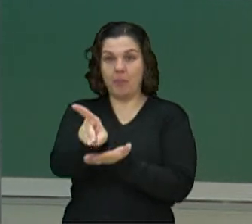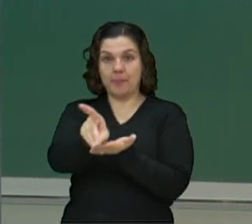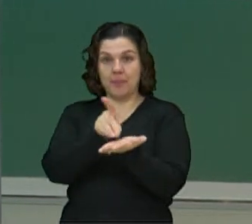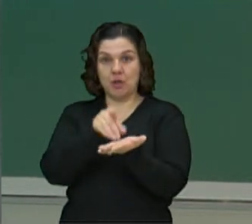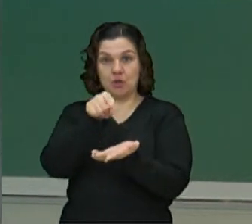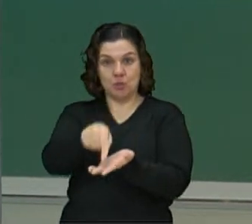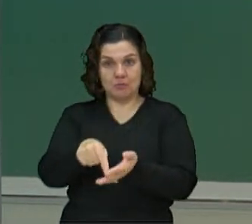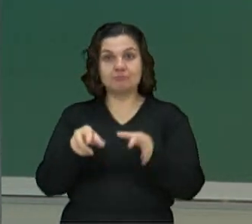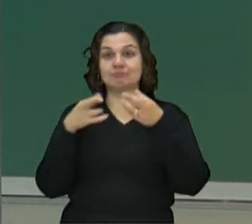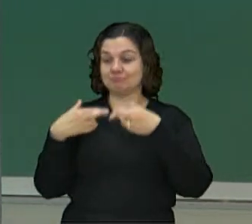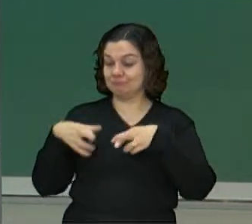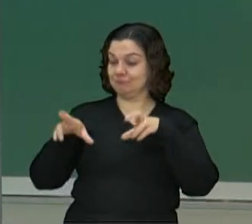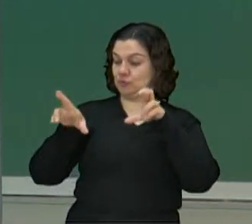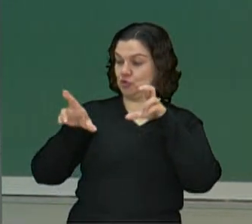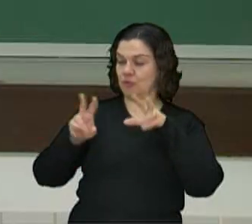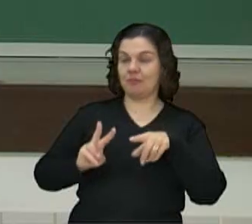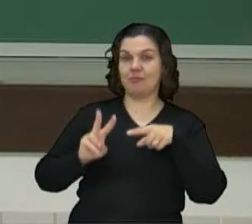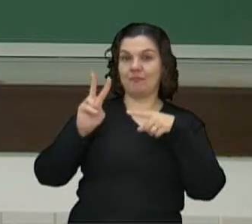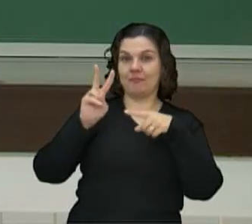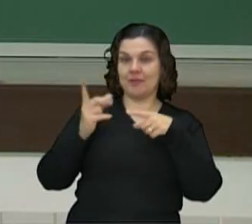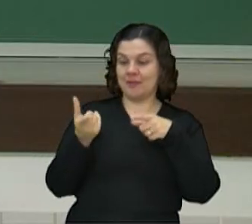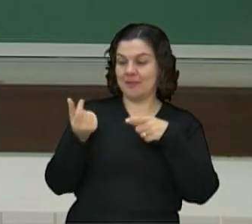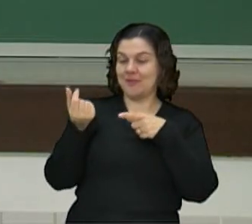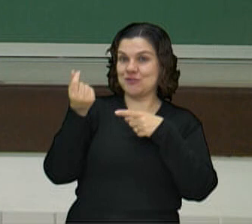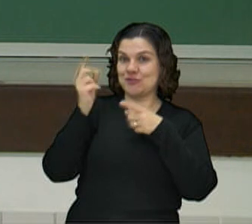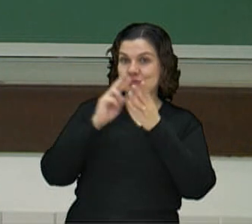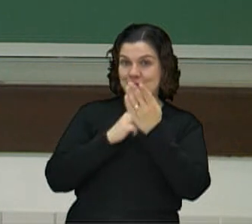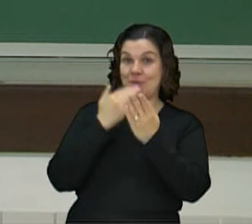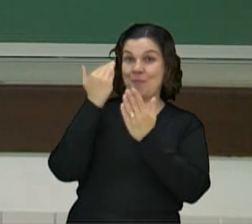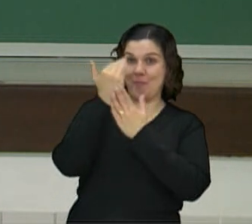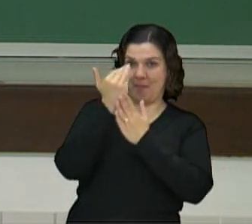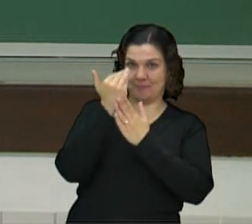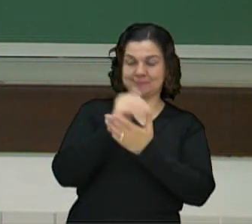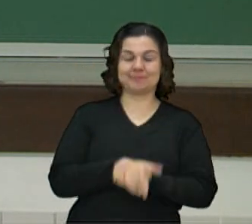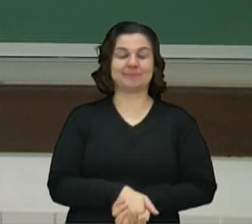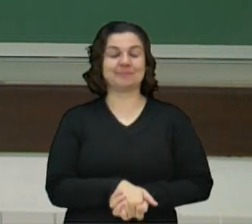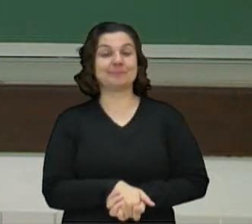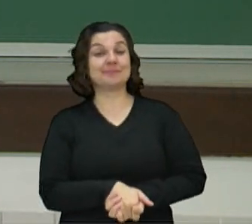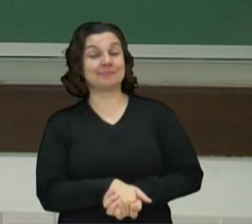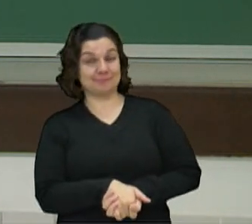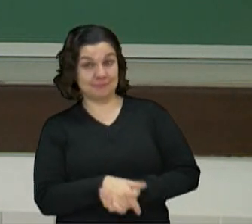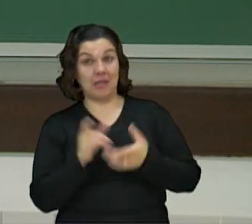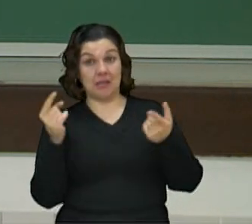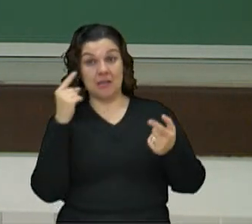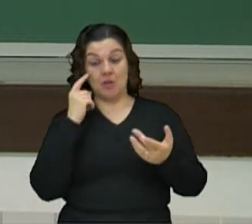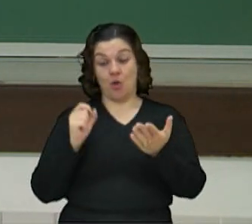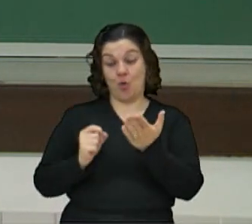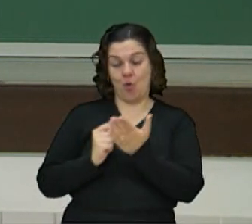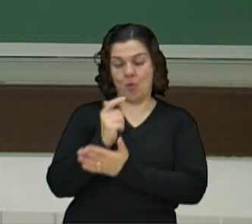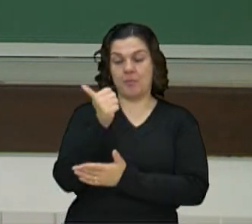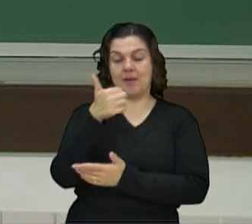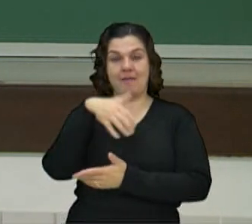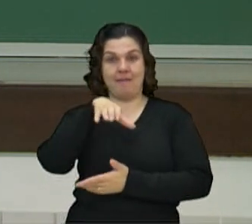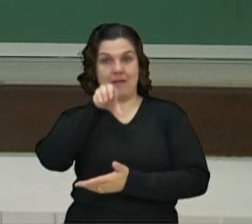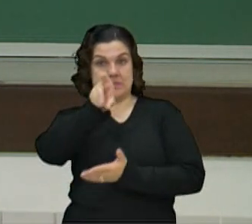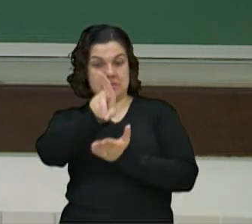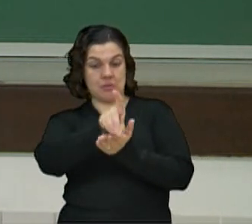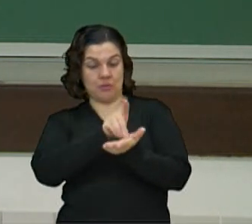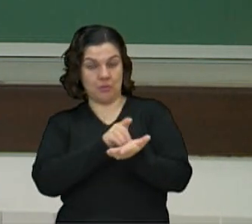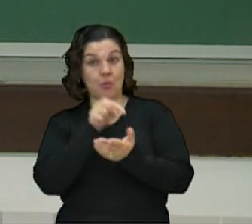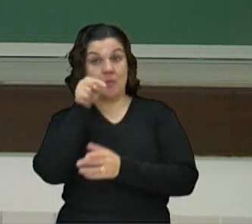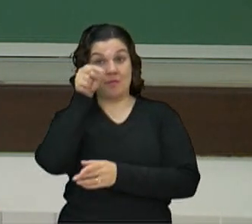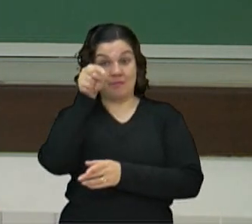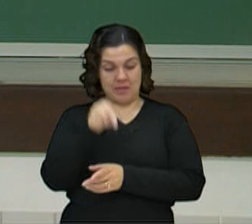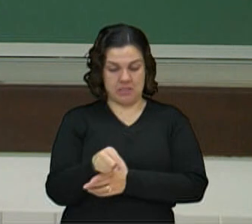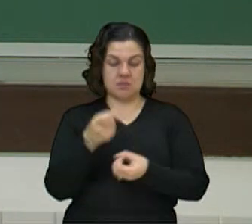elas valorizem e rentabilizem seu capital. Então, a ideia de comprar ações numa bolsa de valores